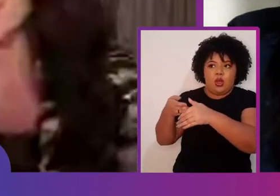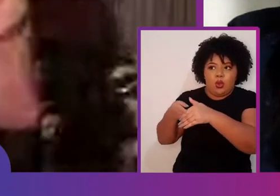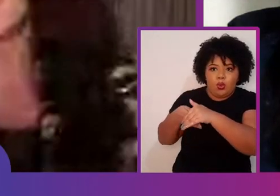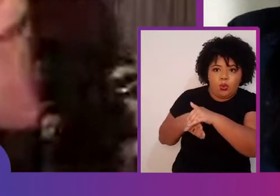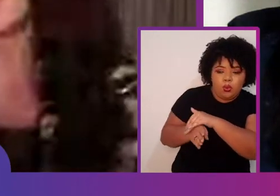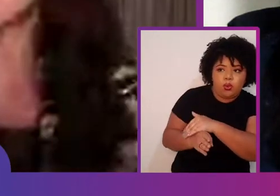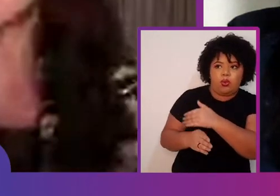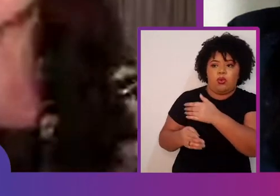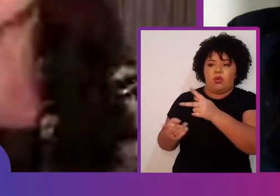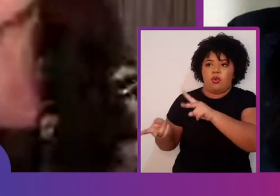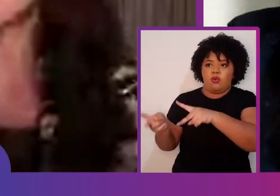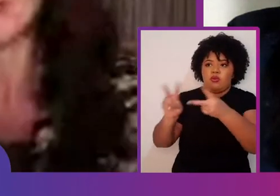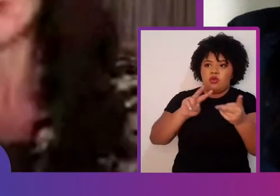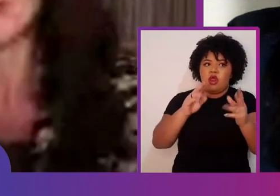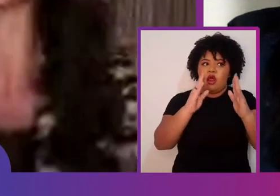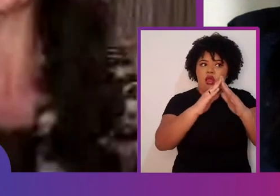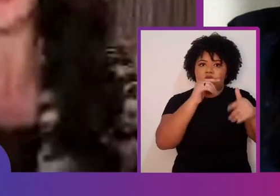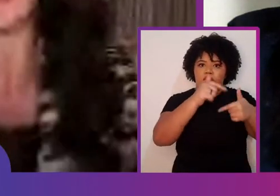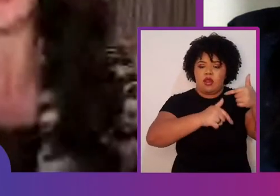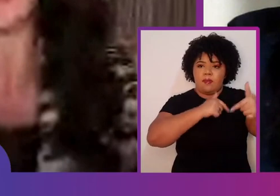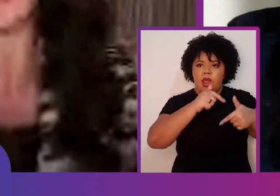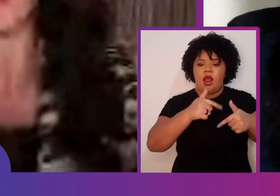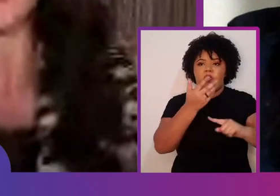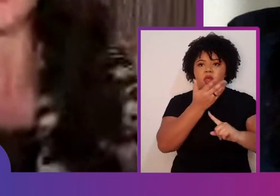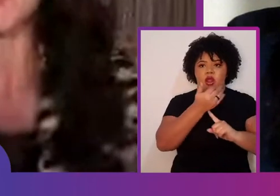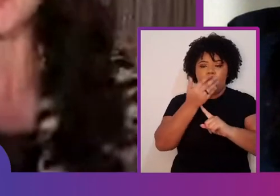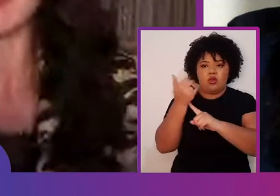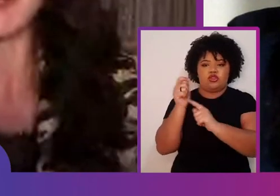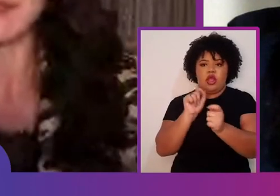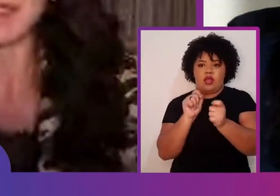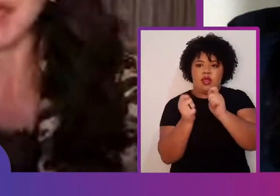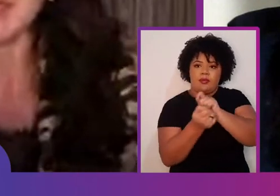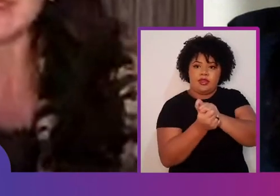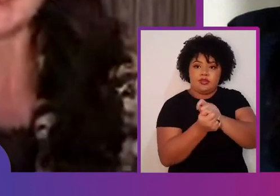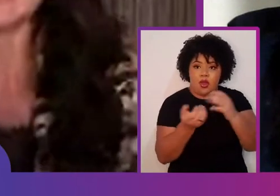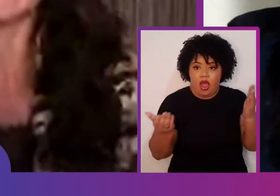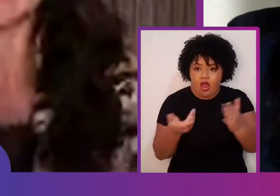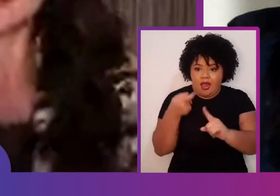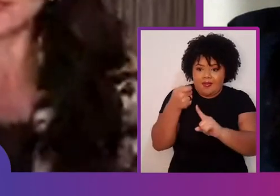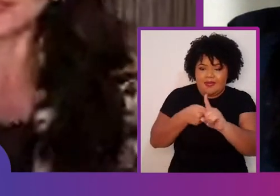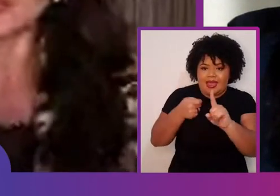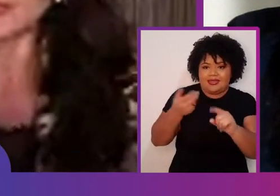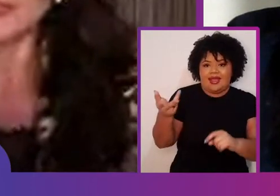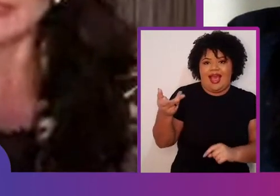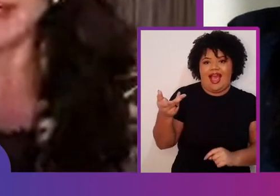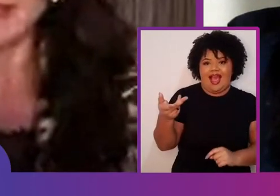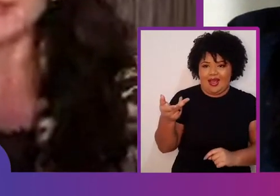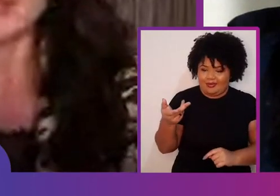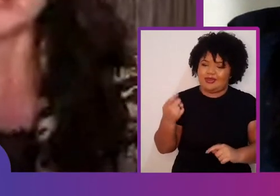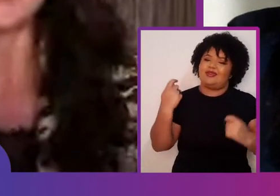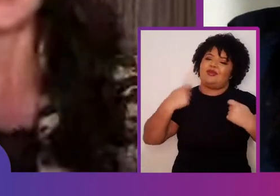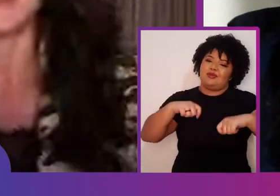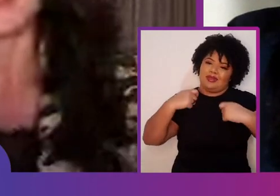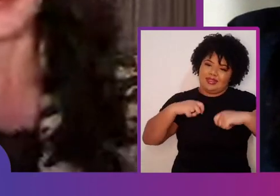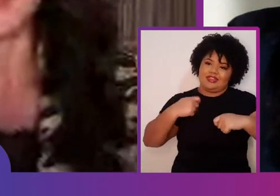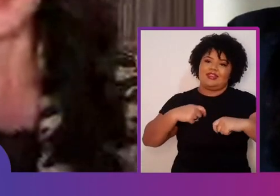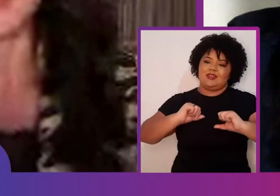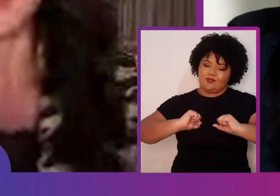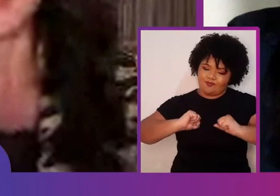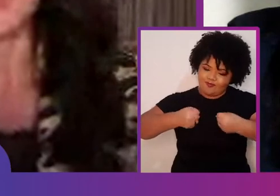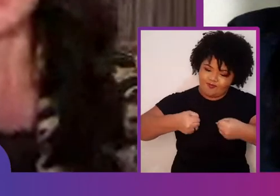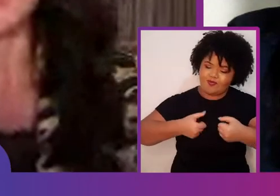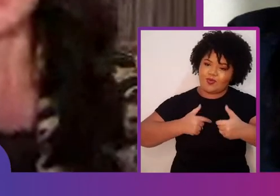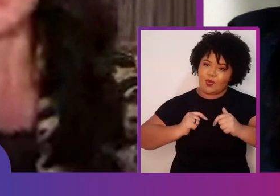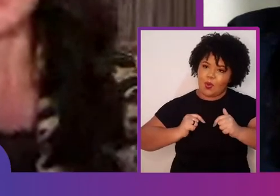em meses. Então, realmente, é preciso muita resiliência, é preciso muita maturidade e é preciso